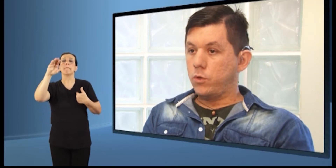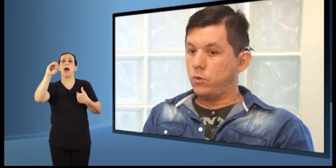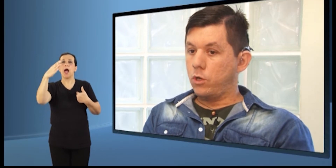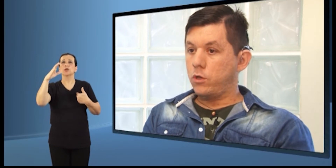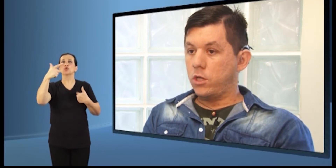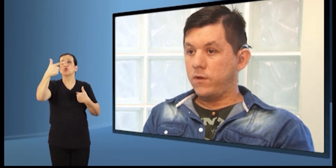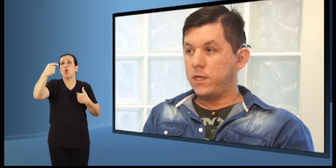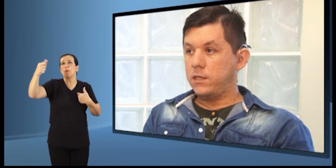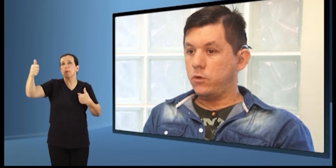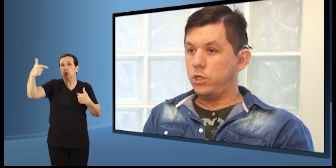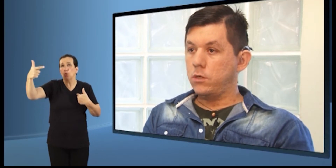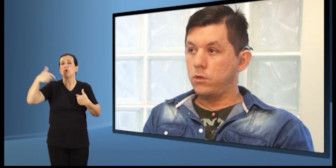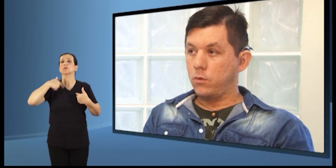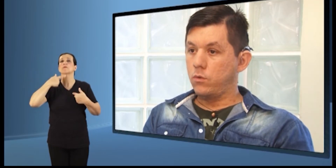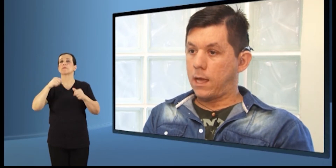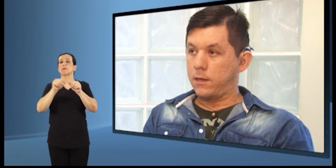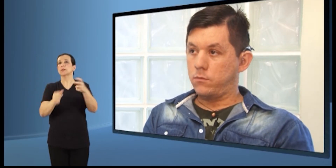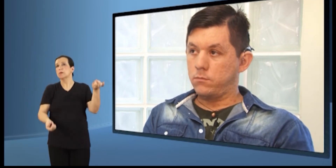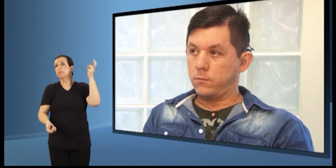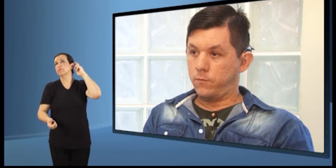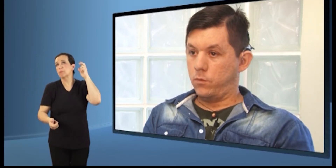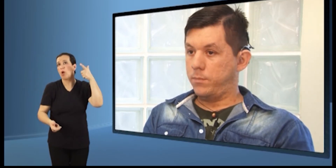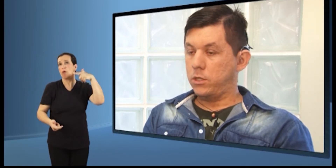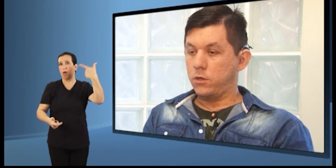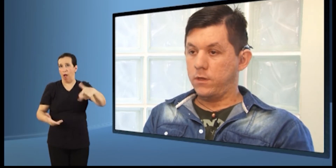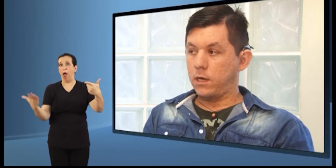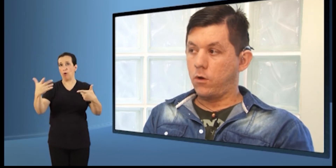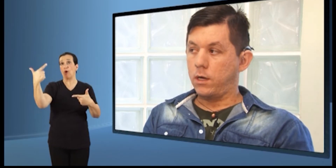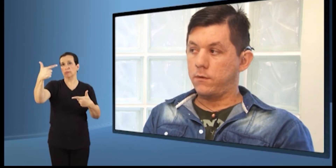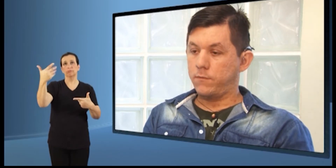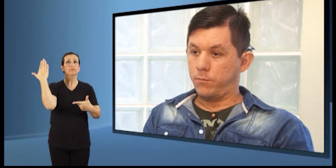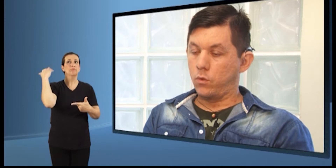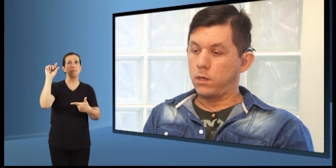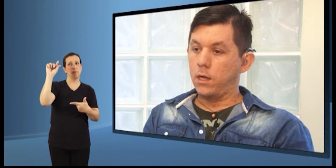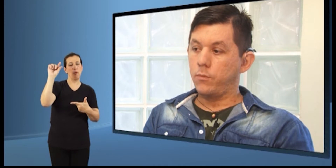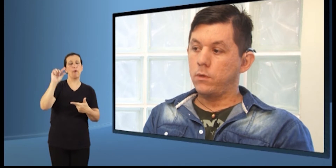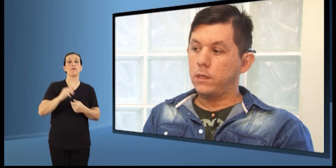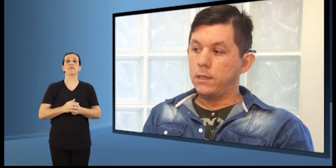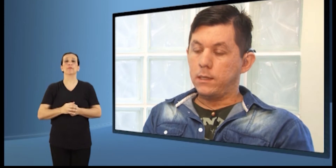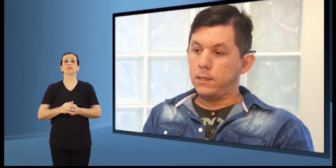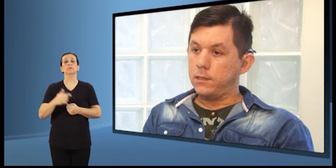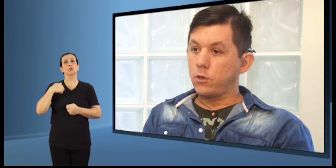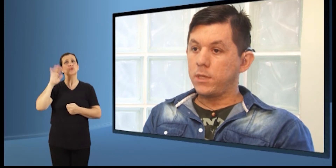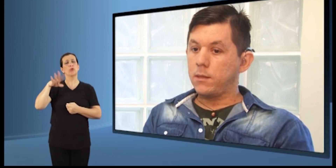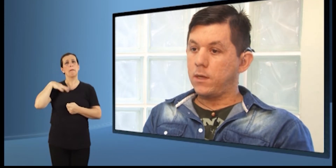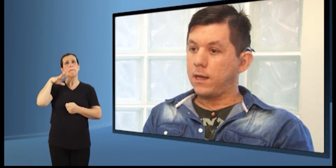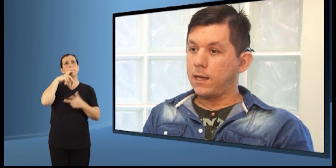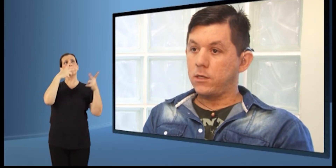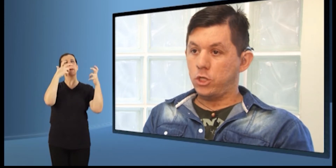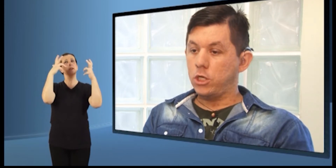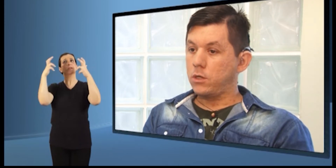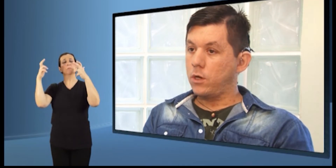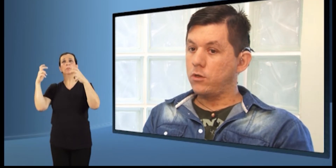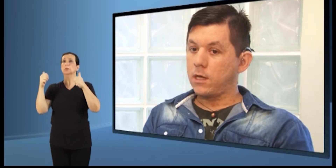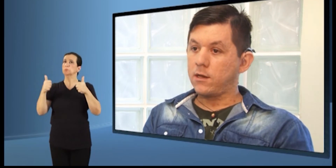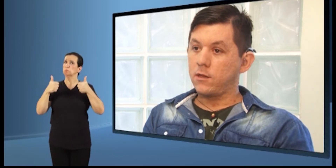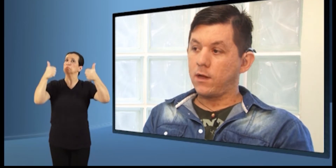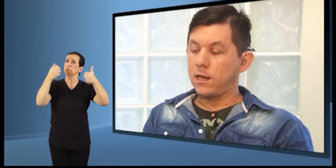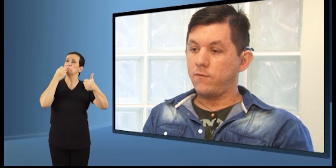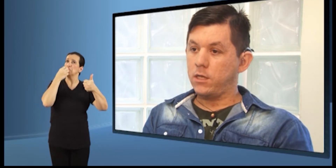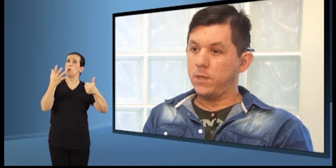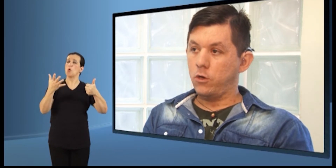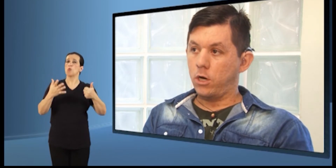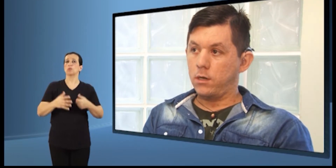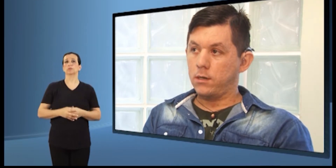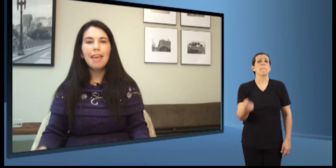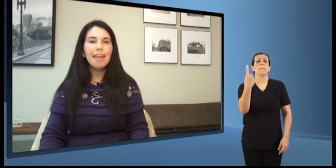março de 2002 eu resolvi fazer a cirurgia do segundo lado. Foi um implante que eu fiz agora, faz pouco tempo, e já estou percebendo a cada dia que o resultado está sendo